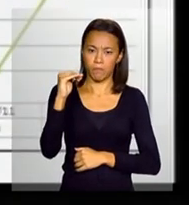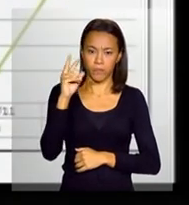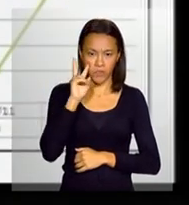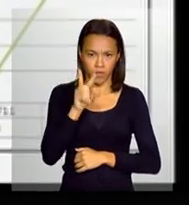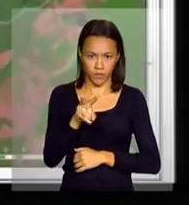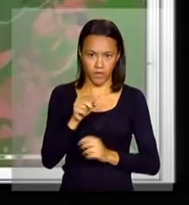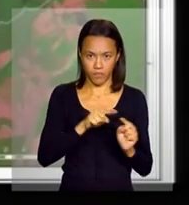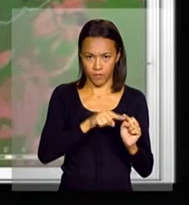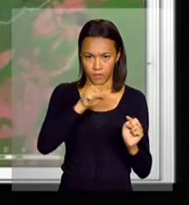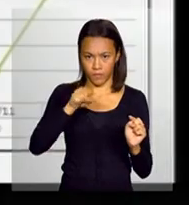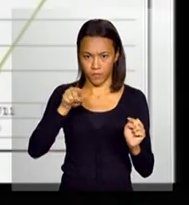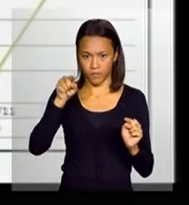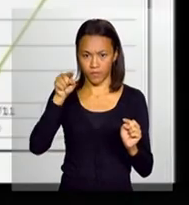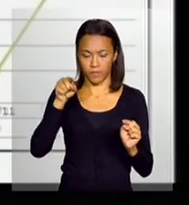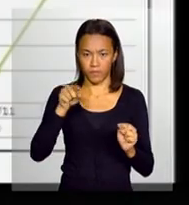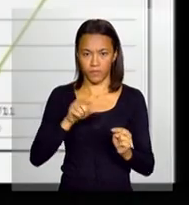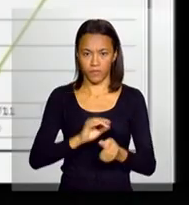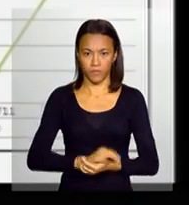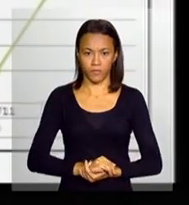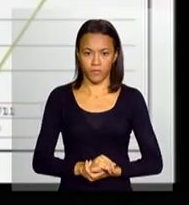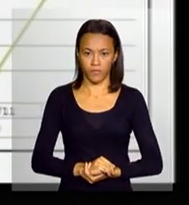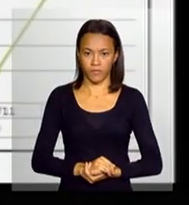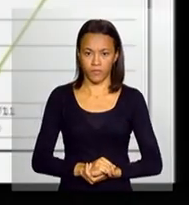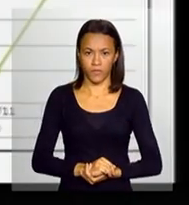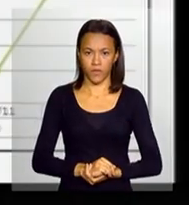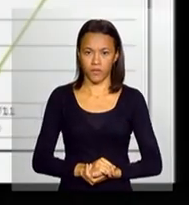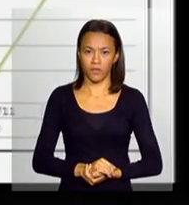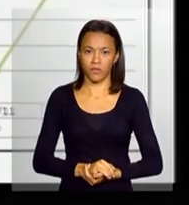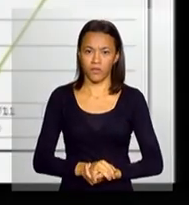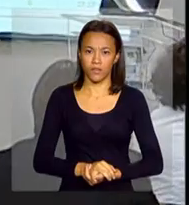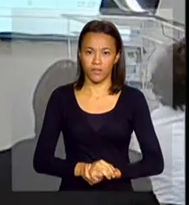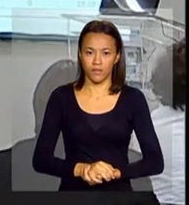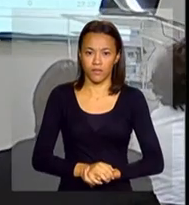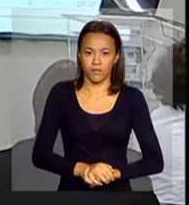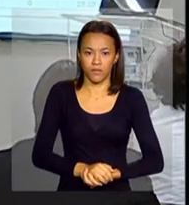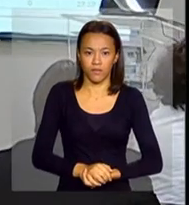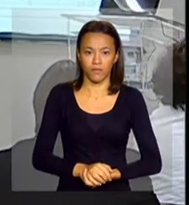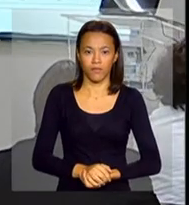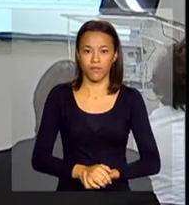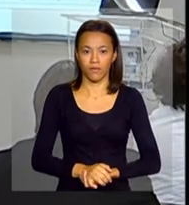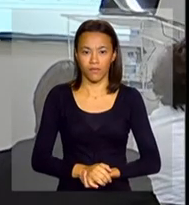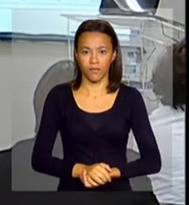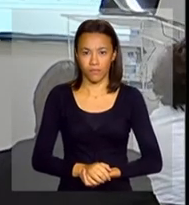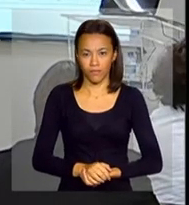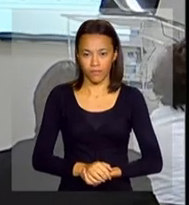Está aqui, desculpe. Estou aqui brigando com a tecnologia.